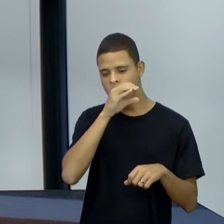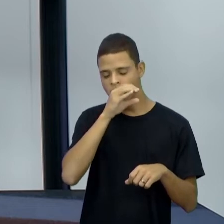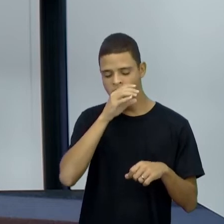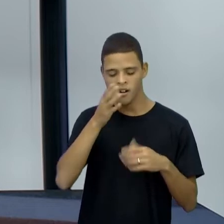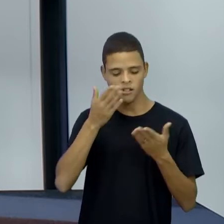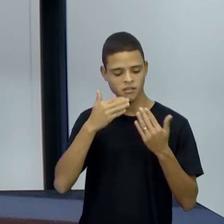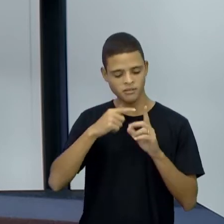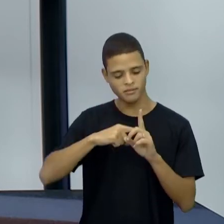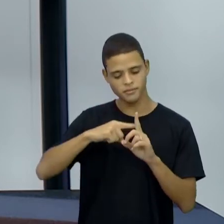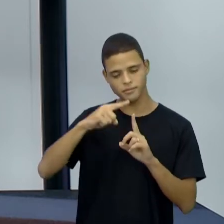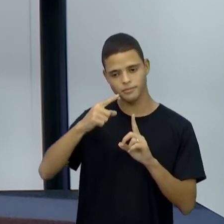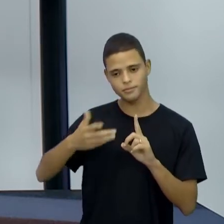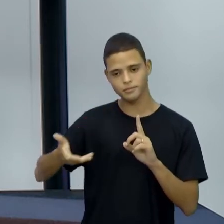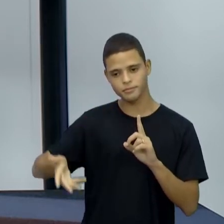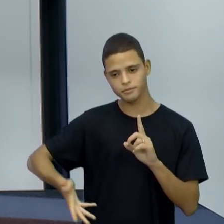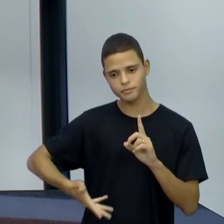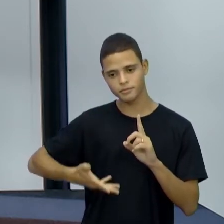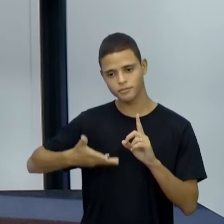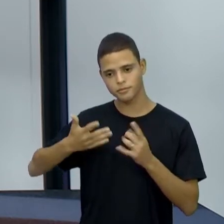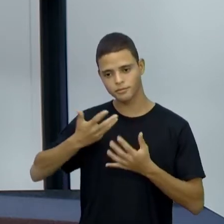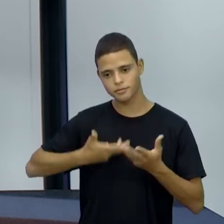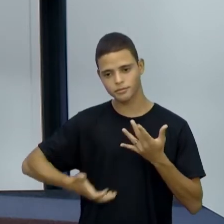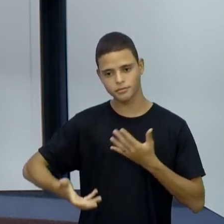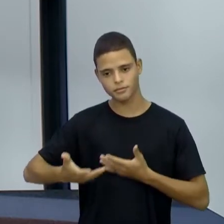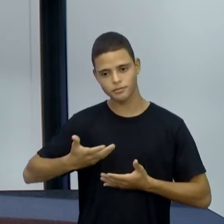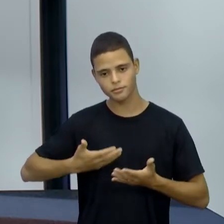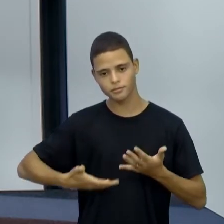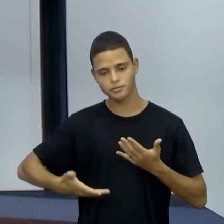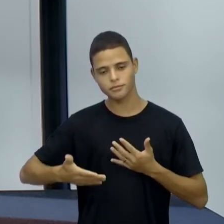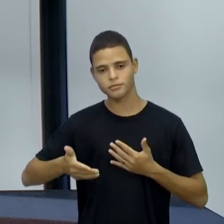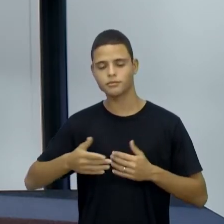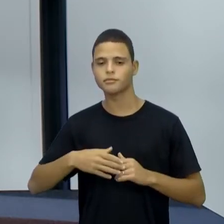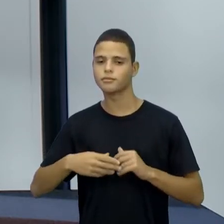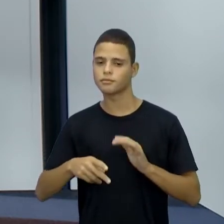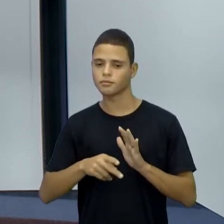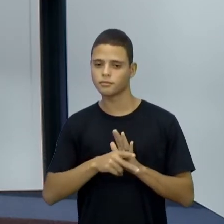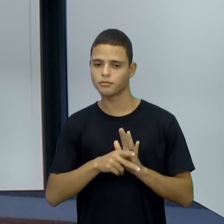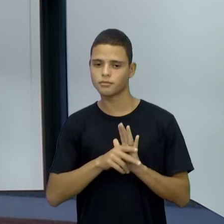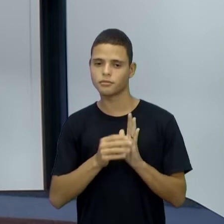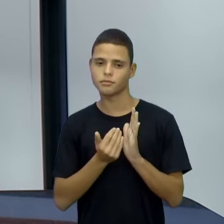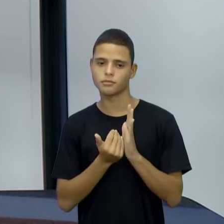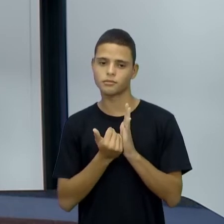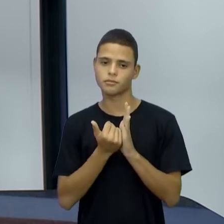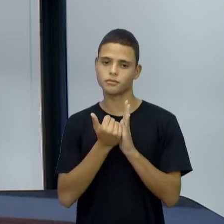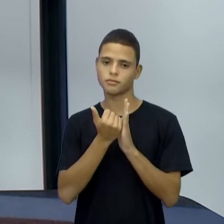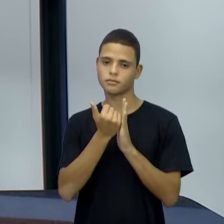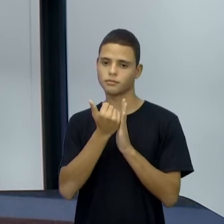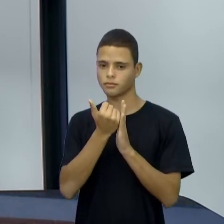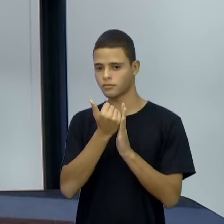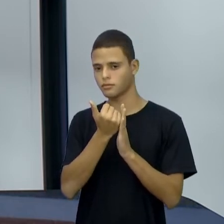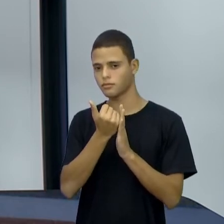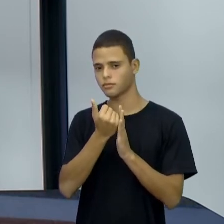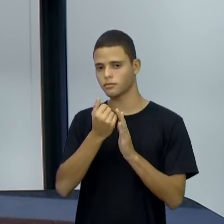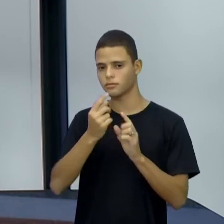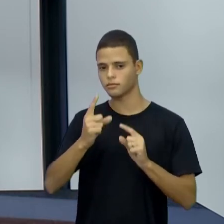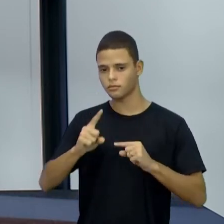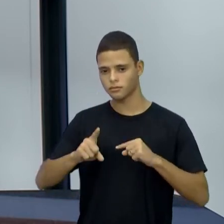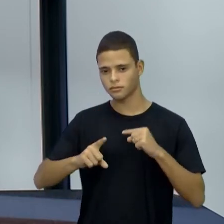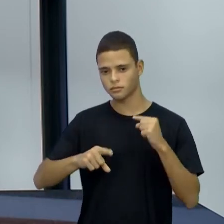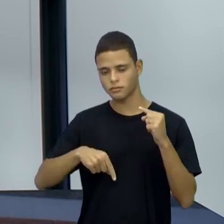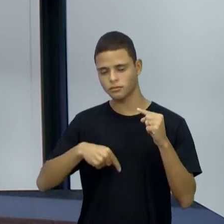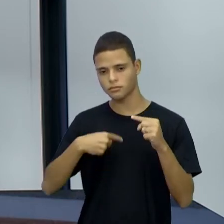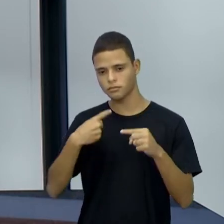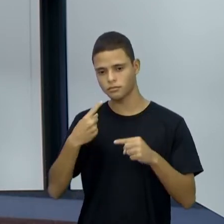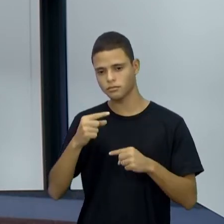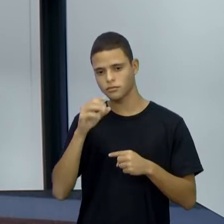água recebe calor à primeira vista sensível para aumentando a temperatura, depois esse calor fica latente a ponto